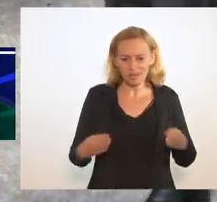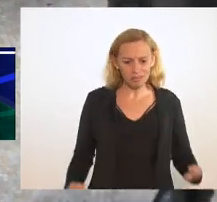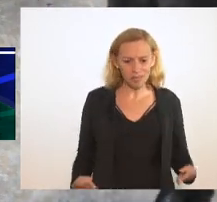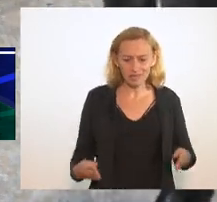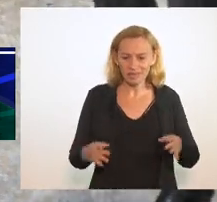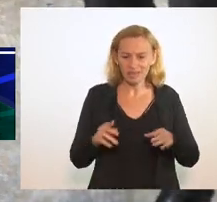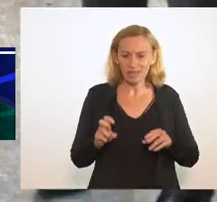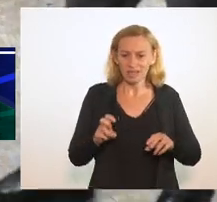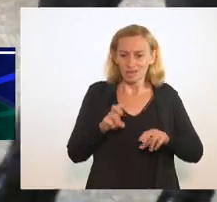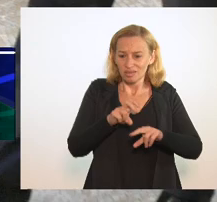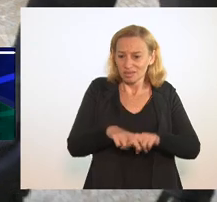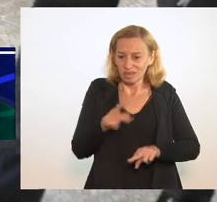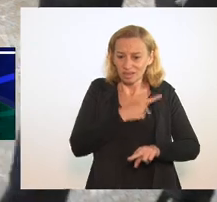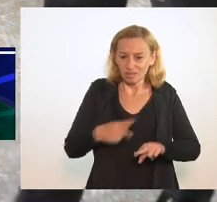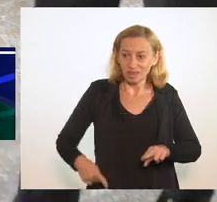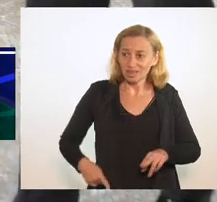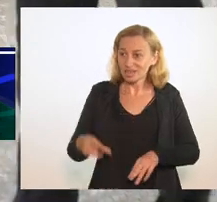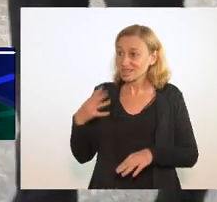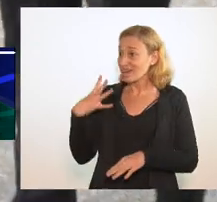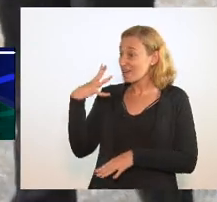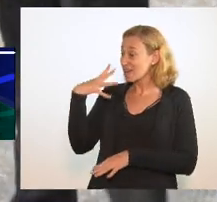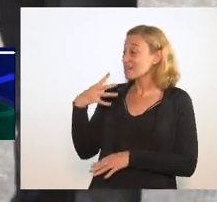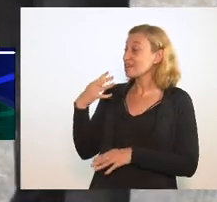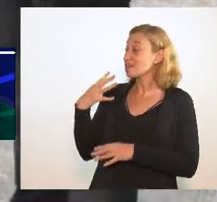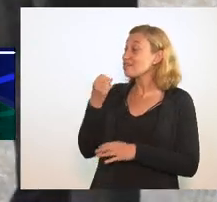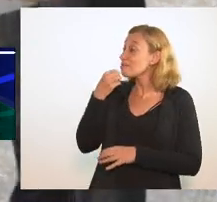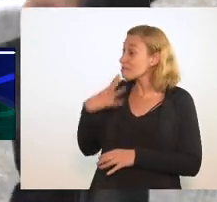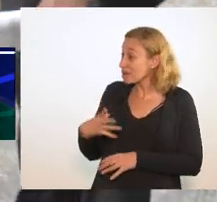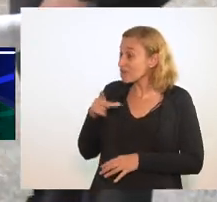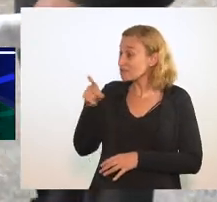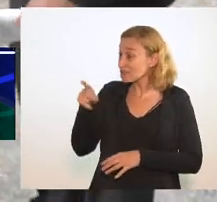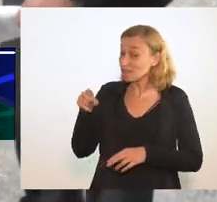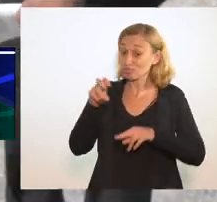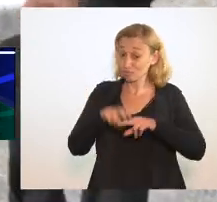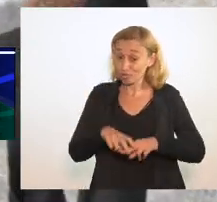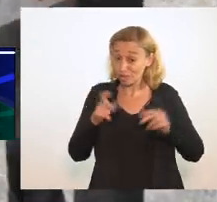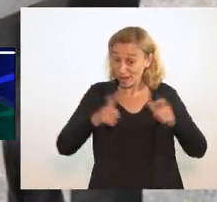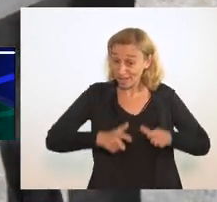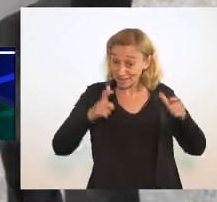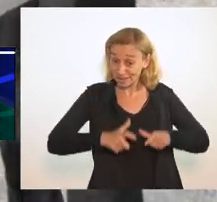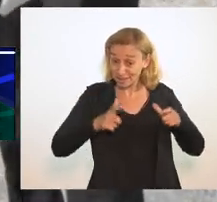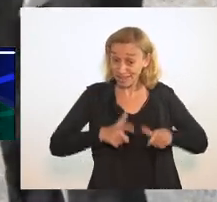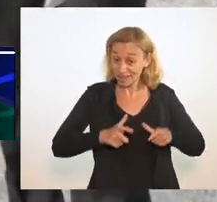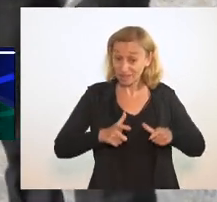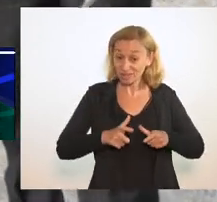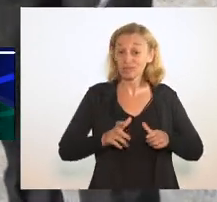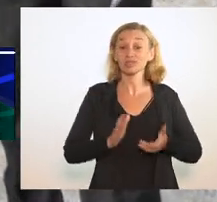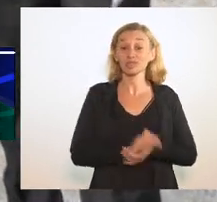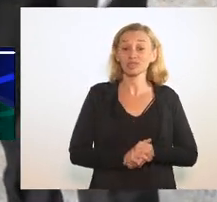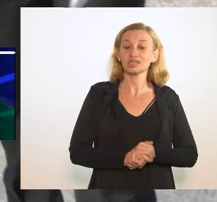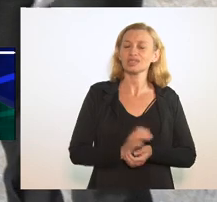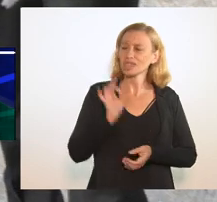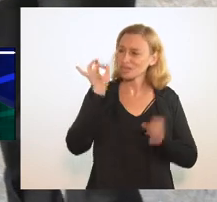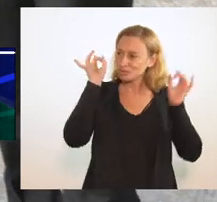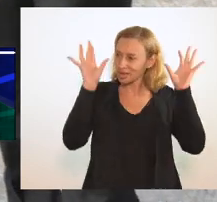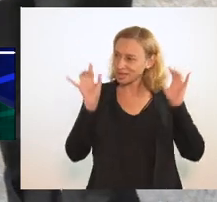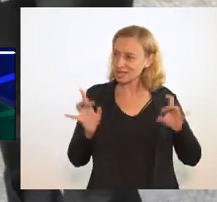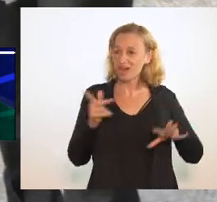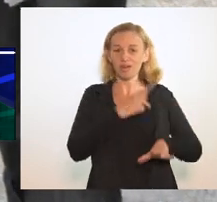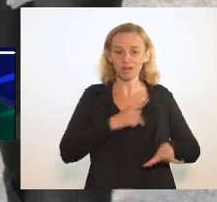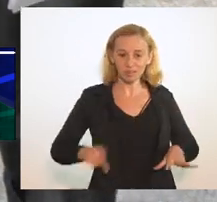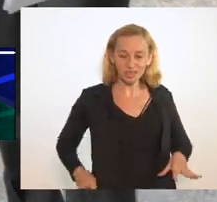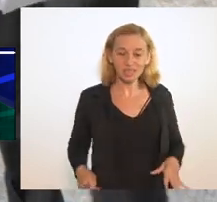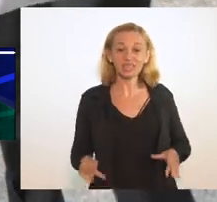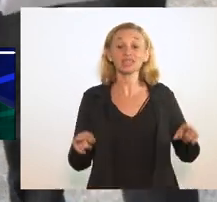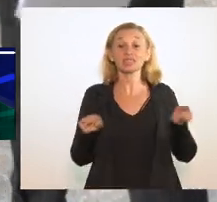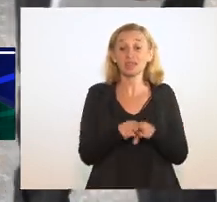bem e o quanto precisamos de mulheres como a senhora nesse espaço, ocupando a LERJ, ocupando em especial a presidência.